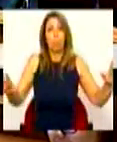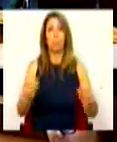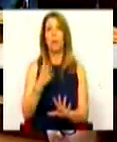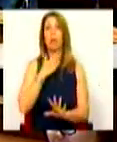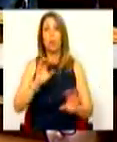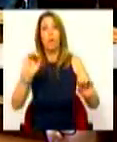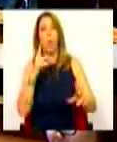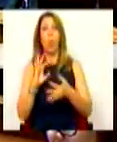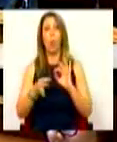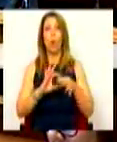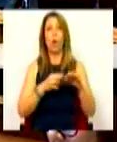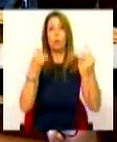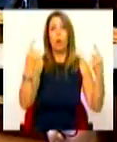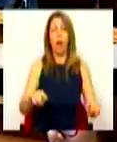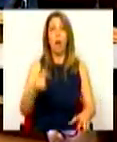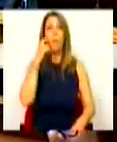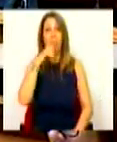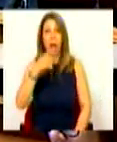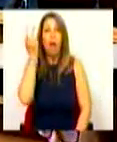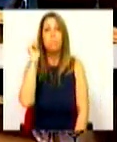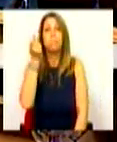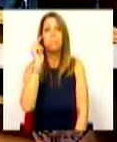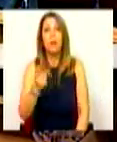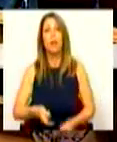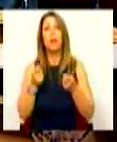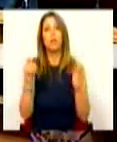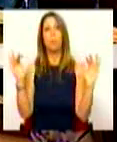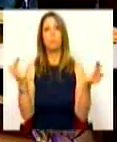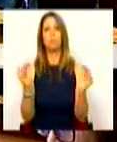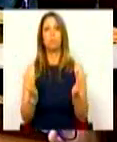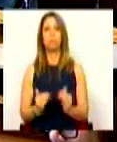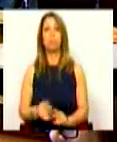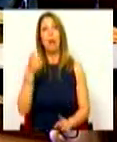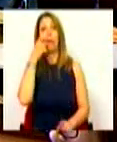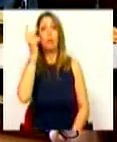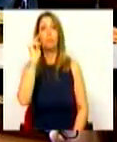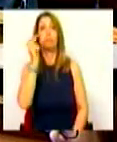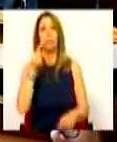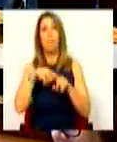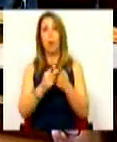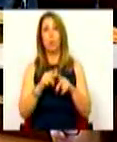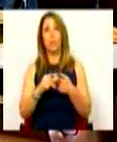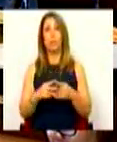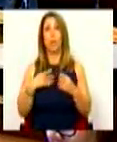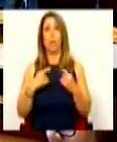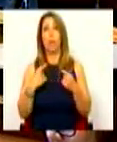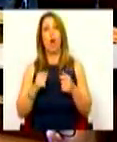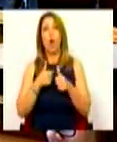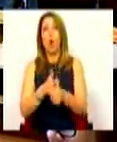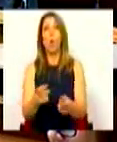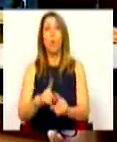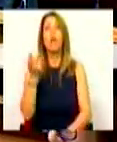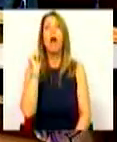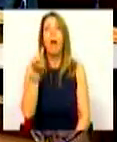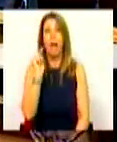nada que seja coerente com quem andou durante anos a desinvestir, com quem andou durante anos a incumprir com a manutenção, com quem andou durante anos a aumentar